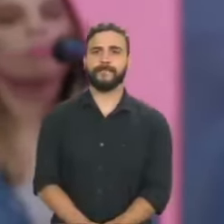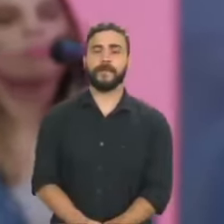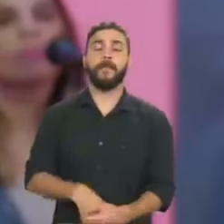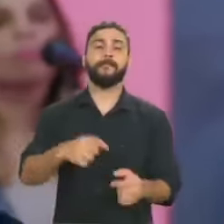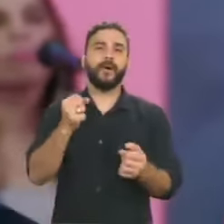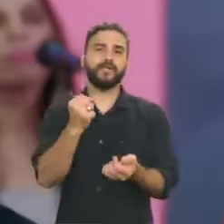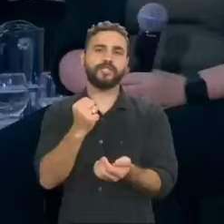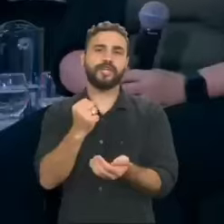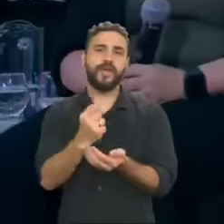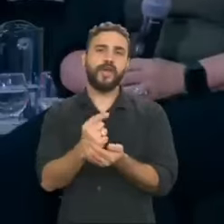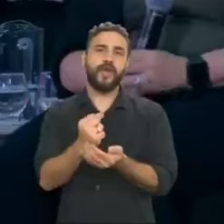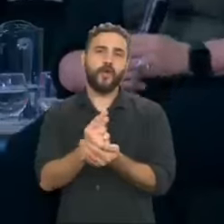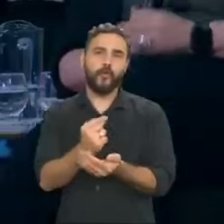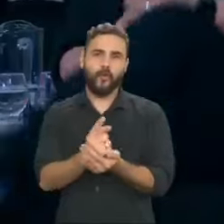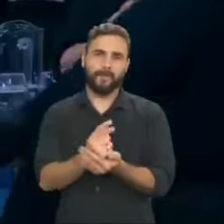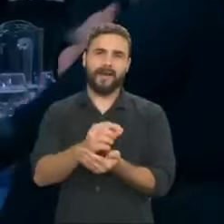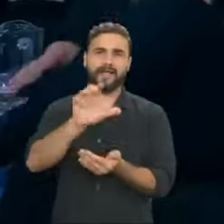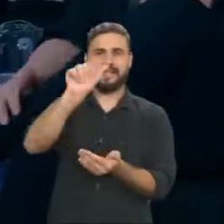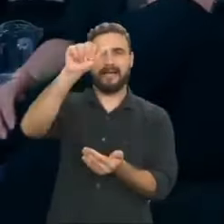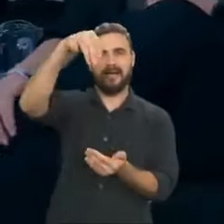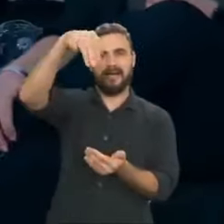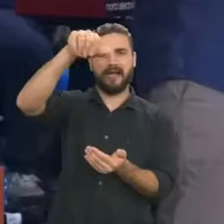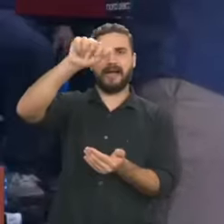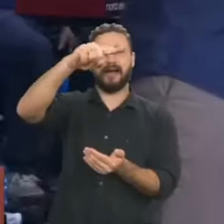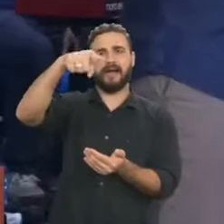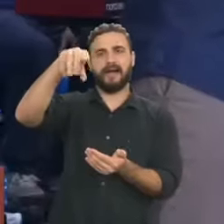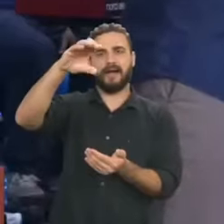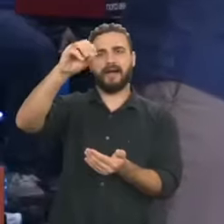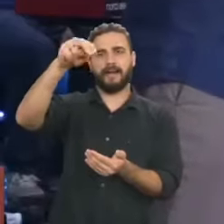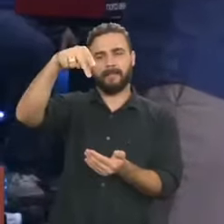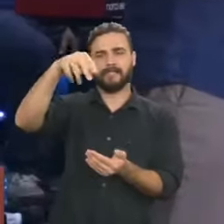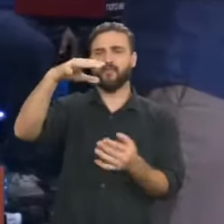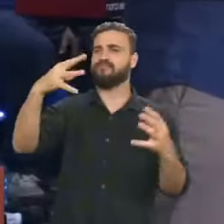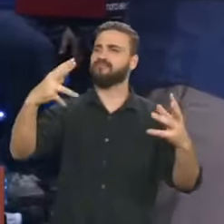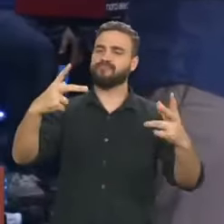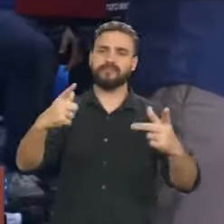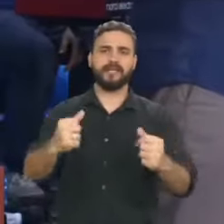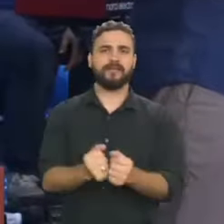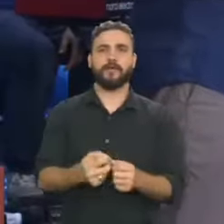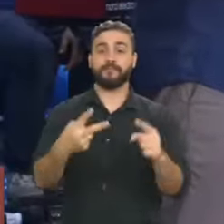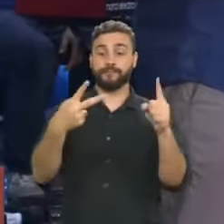Amazon, tá tudo. Gente, fantástico. Segundo,